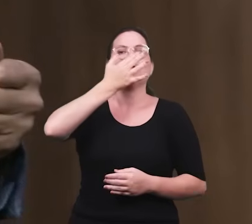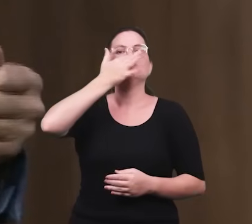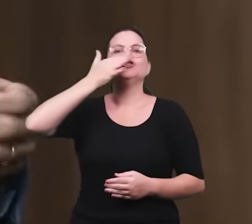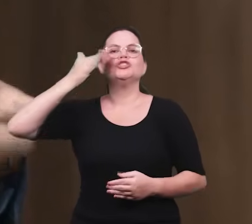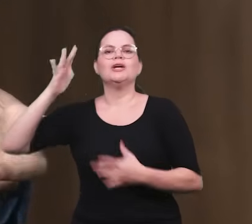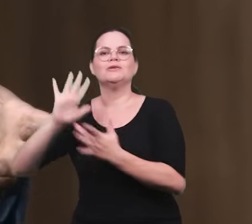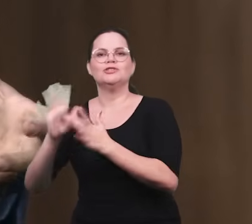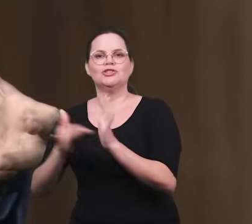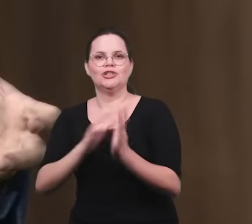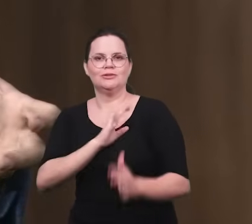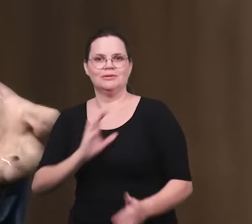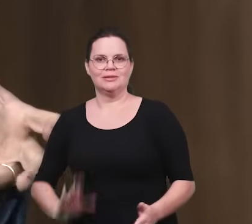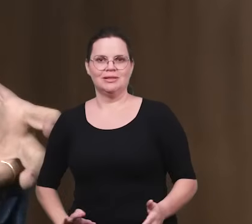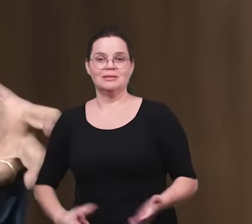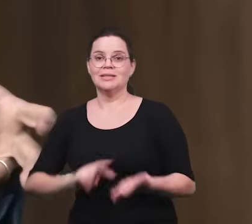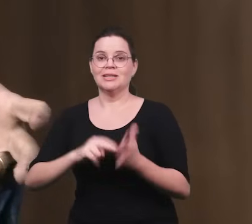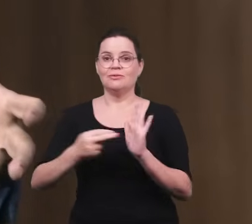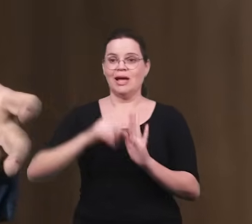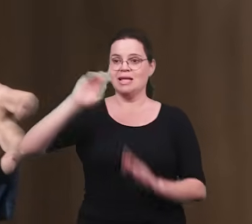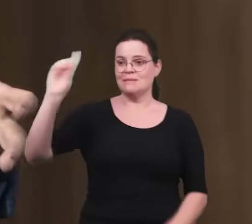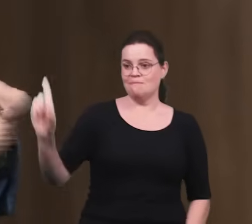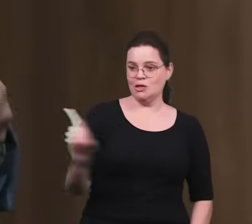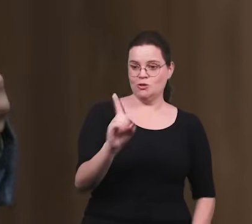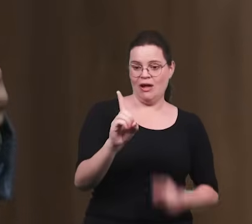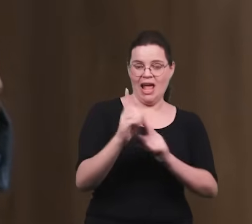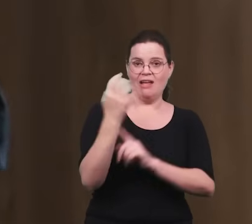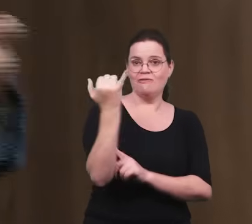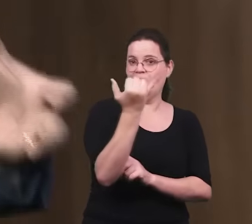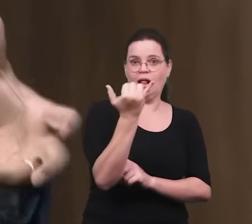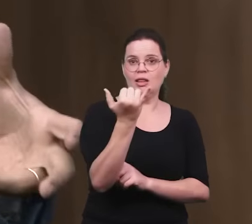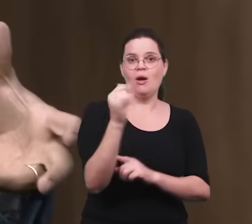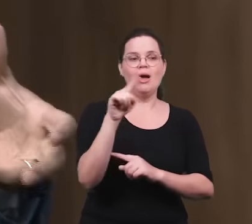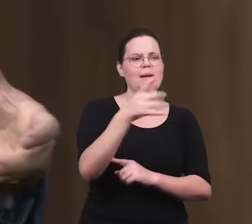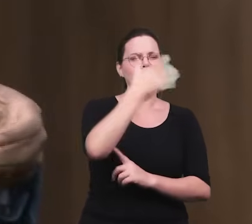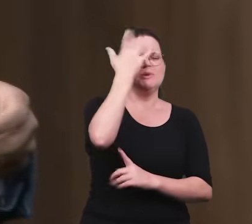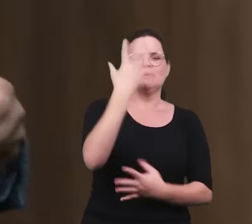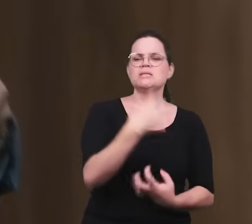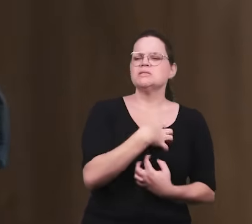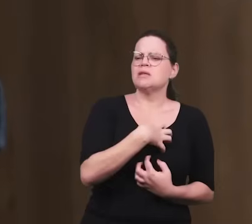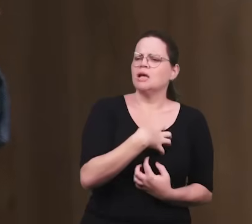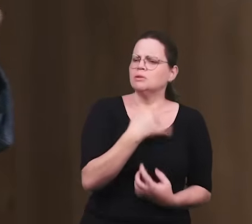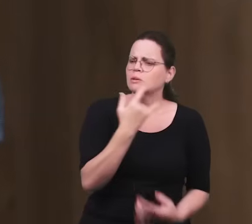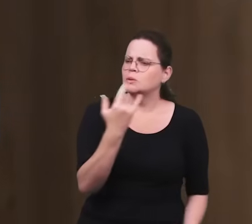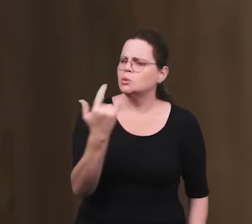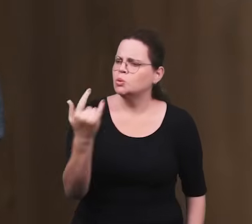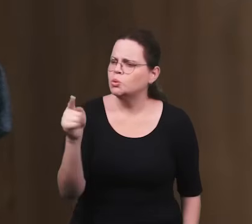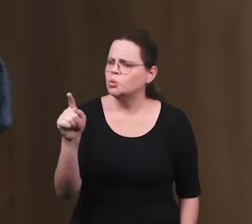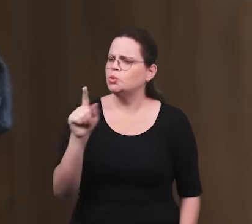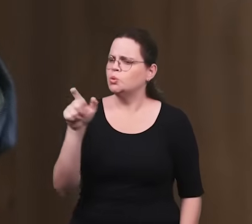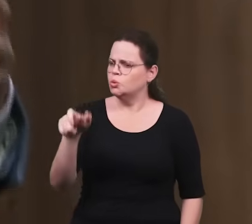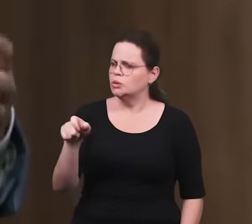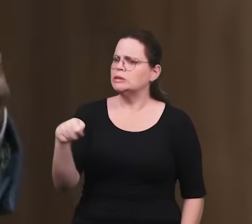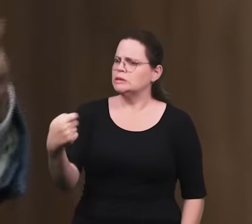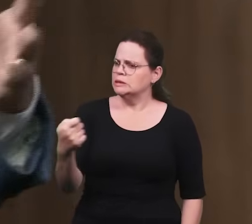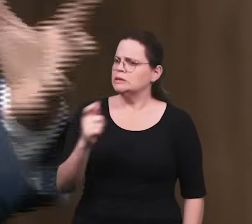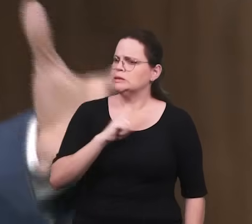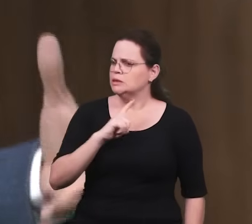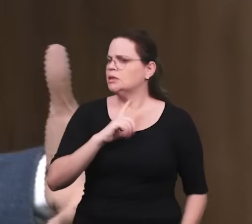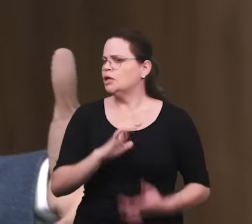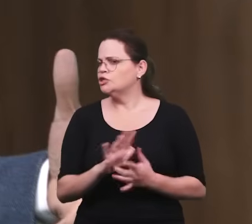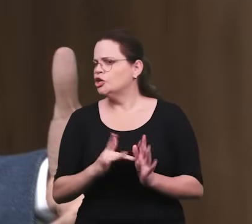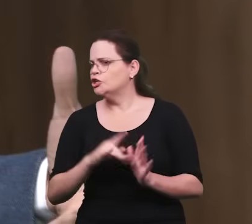Cristo. Você sente que o Senhor está na vida dele, as atitudes dele, o olhar dele, a vida dele, o relacionamento dele com o Senhor,